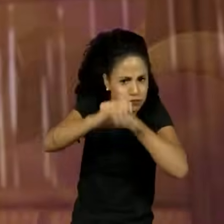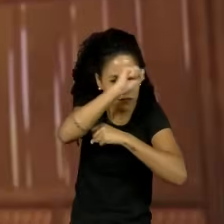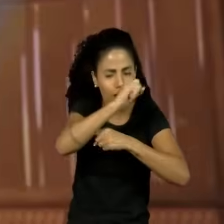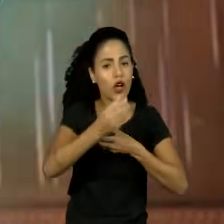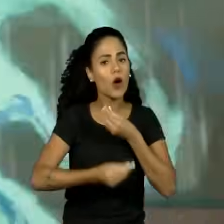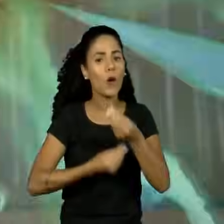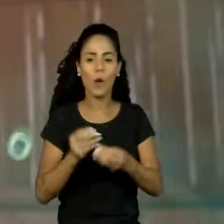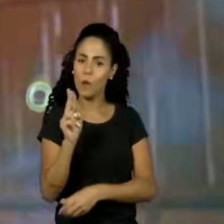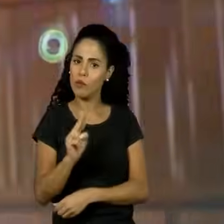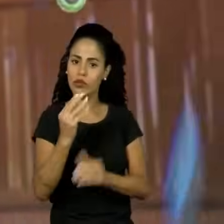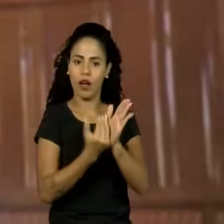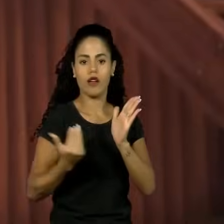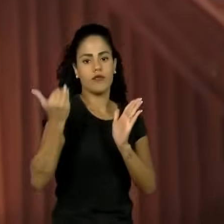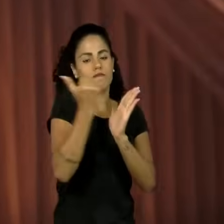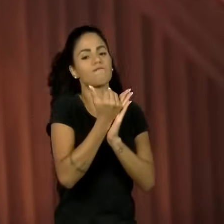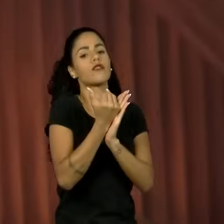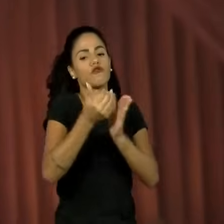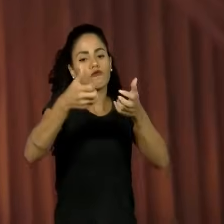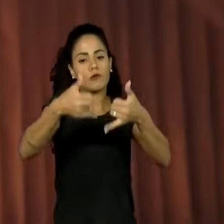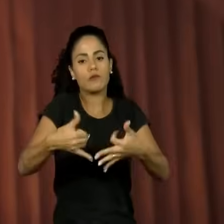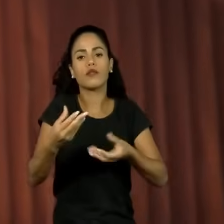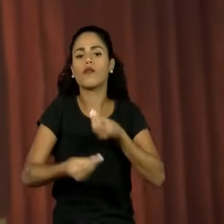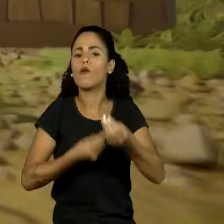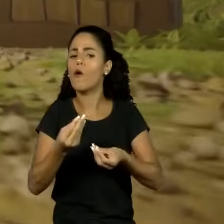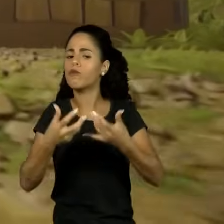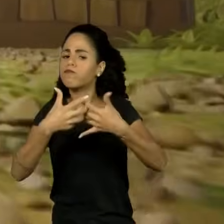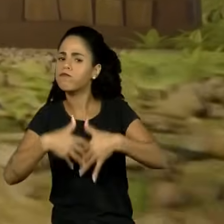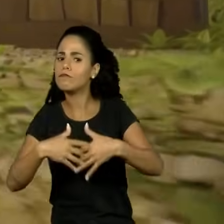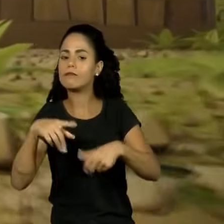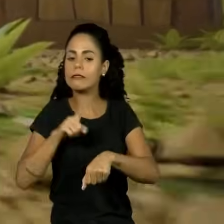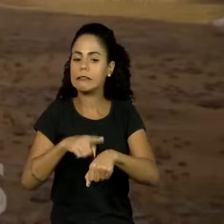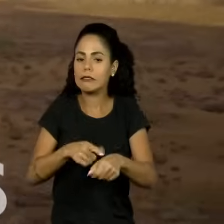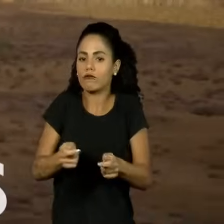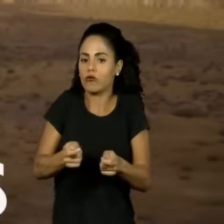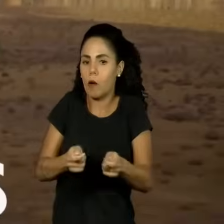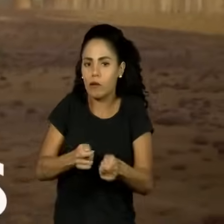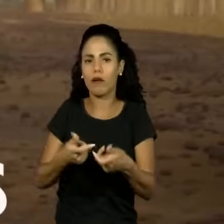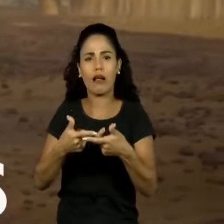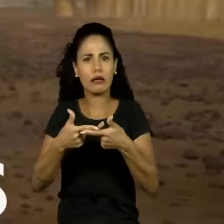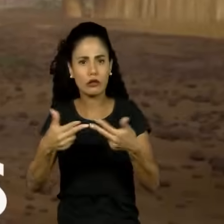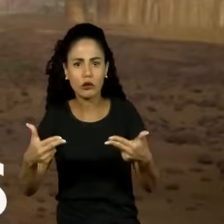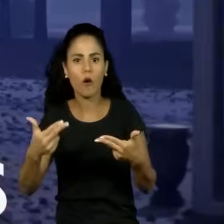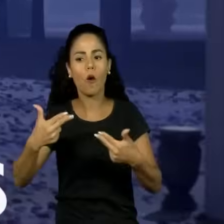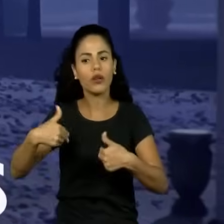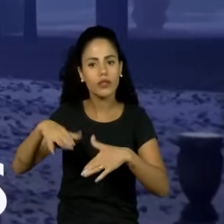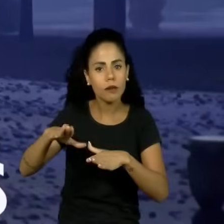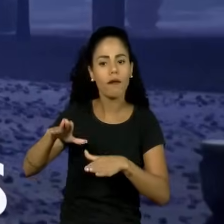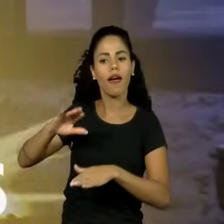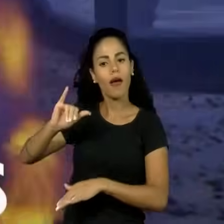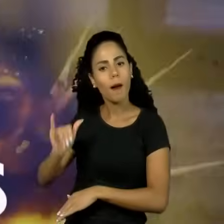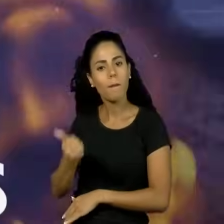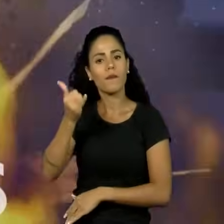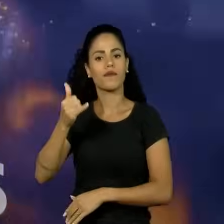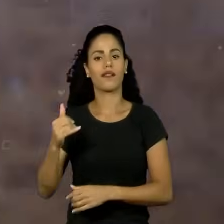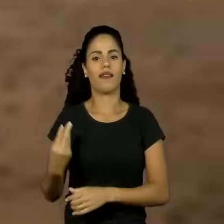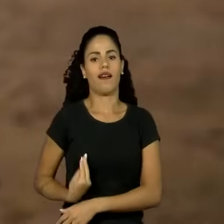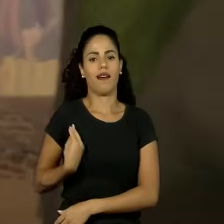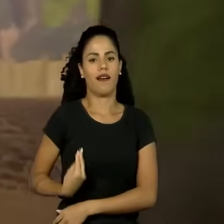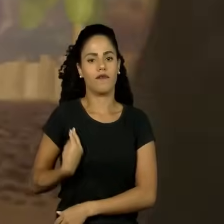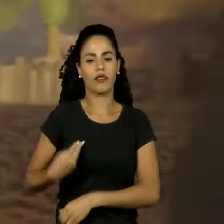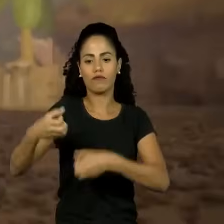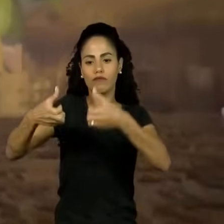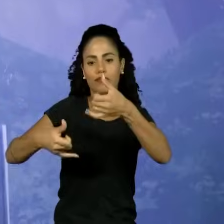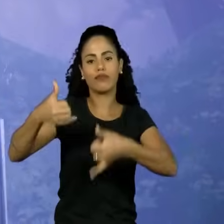sobre o uso excessivo de telas e como você precisa ir para a praia, ir para o ar livre. Então a gente tem mais